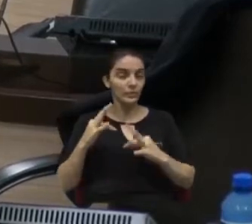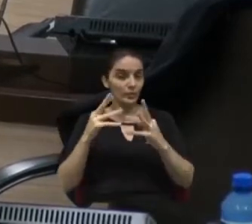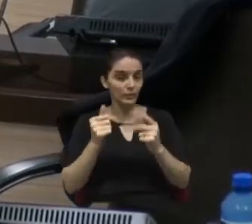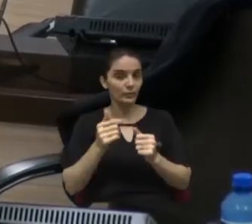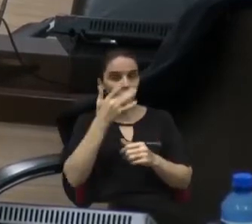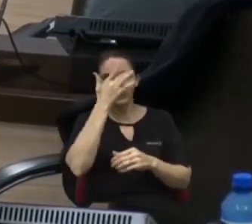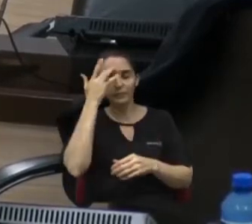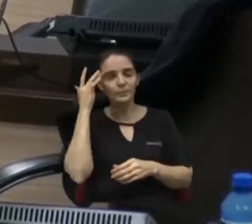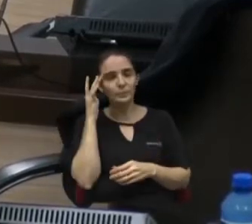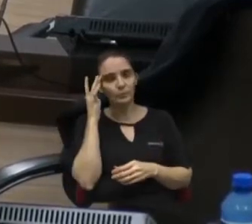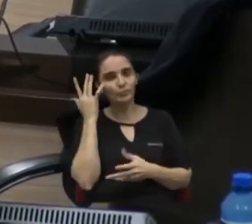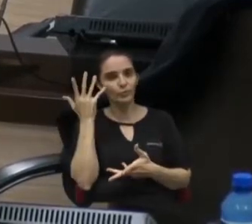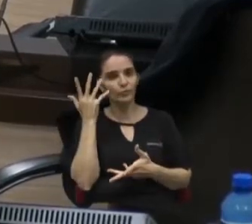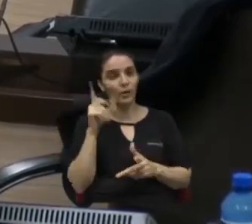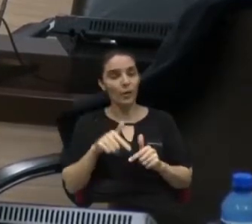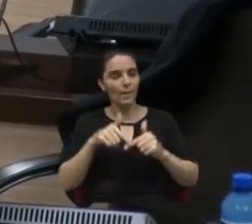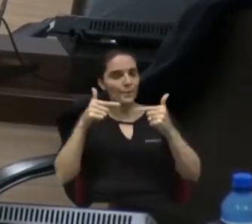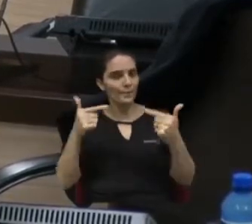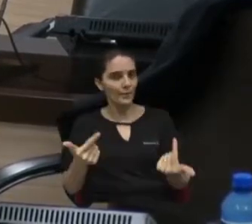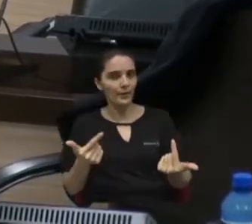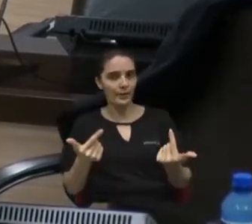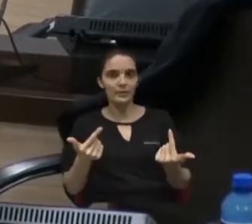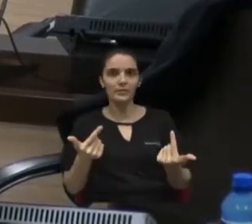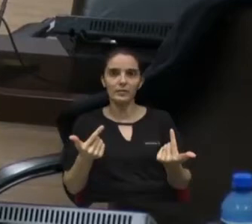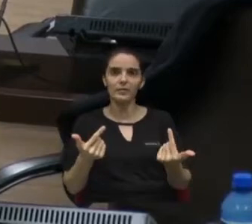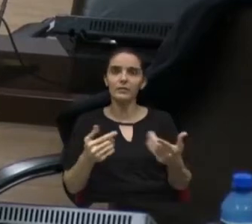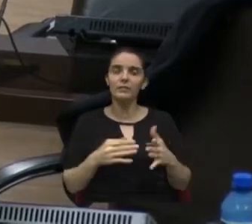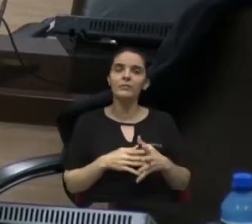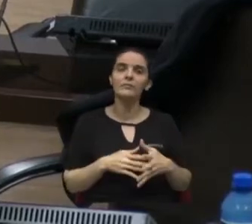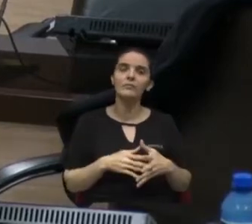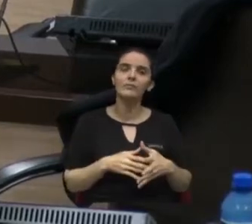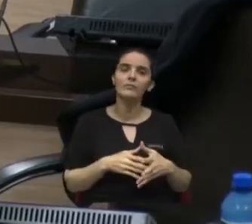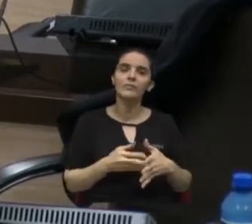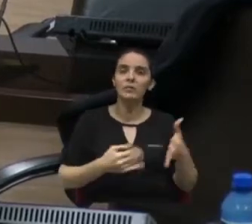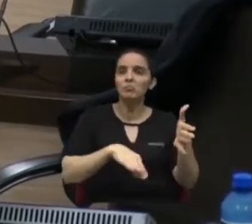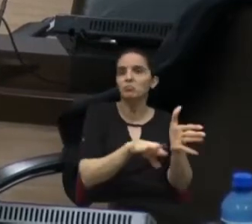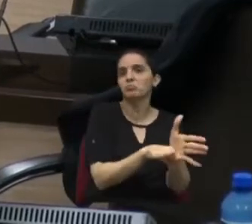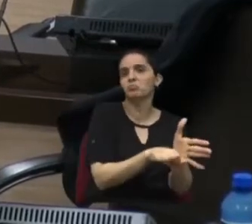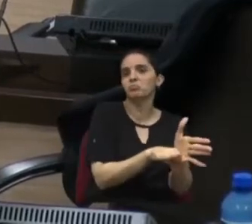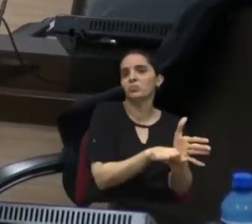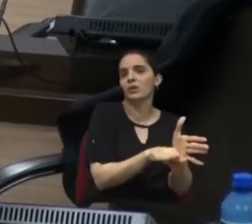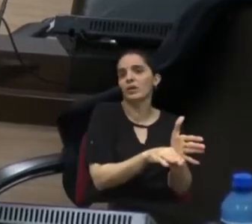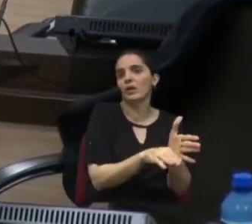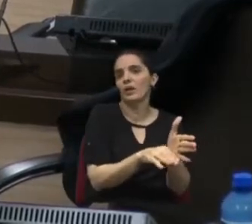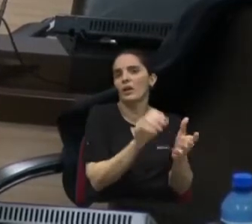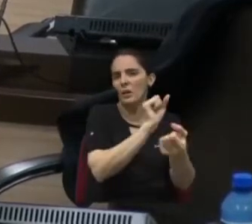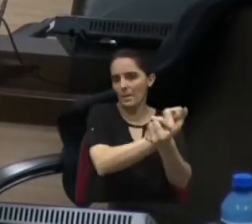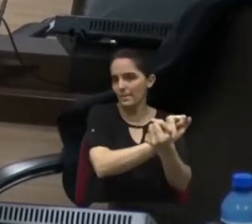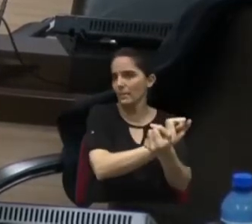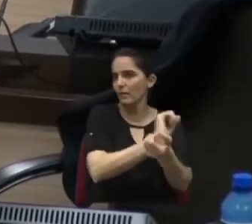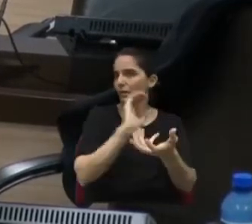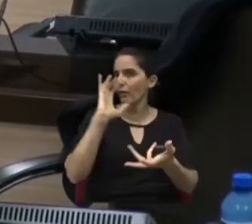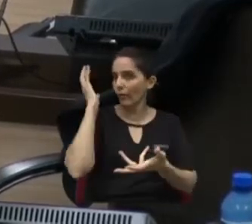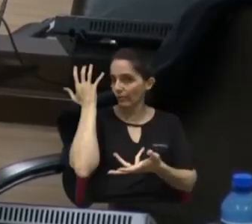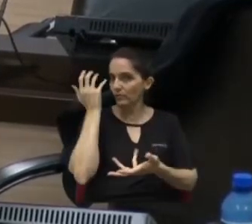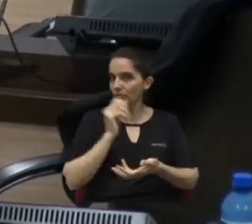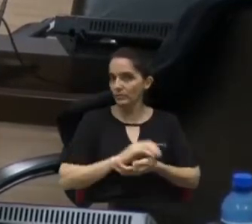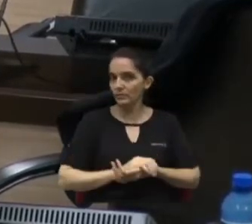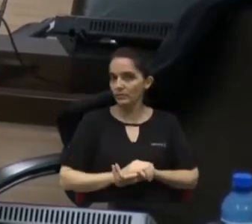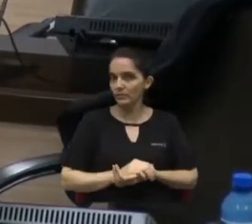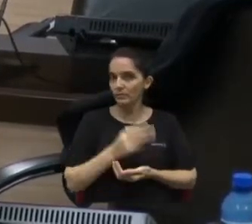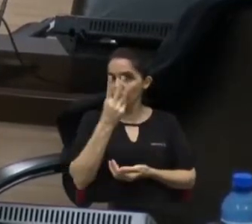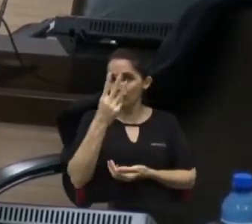ter os contatos que eu tive, e de ligar para as pessoas certas, e a prisão, a detenção acontecer em menos de